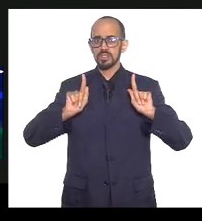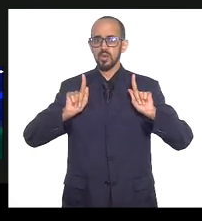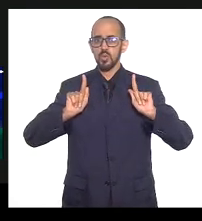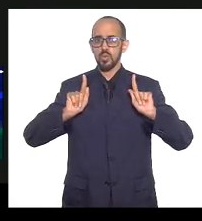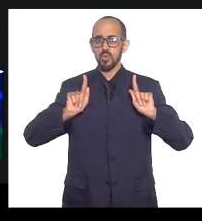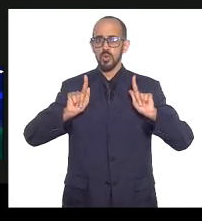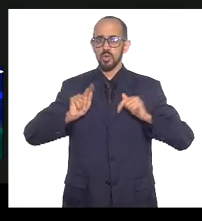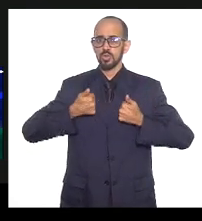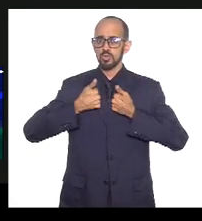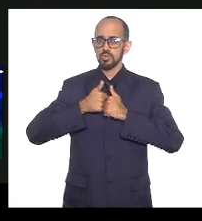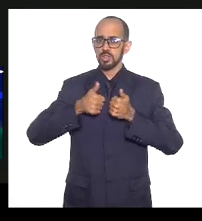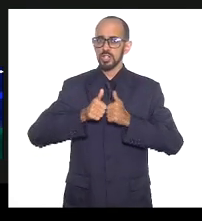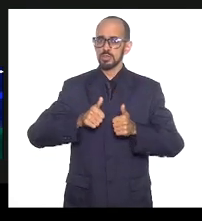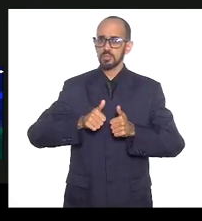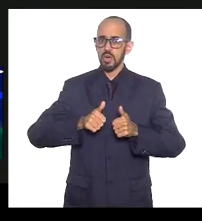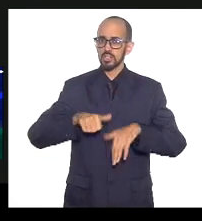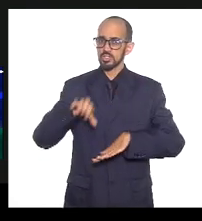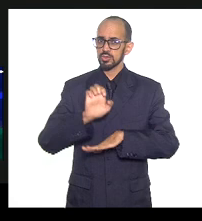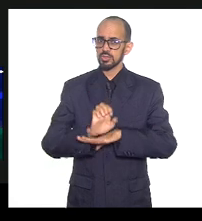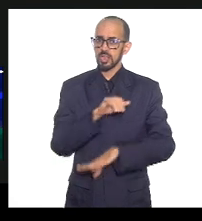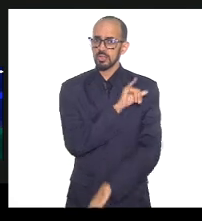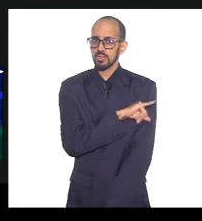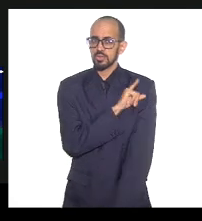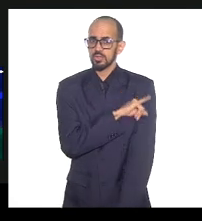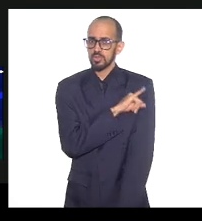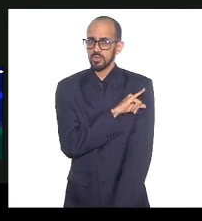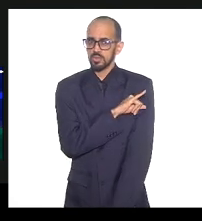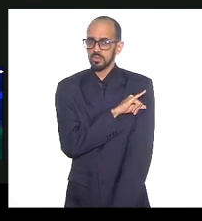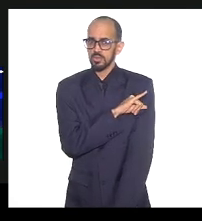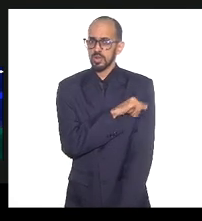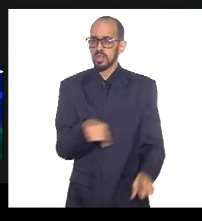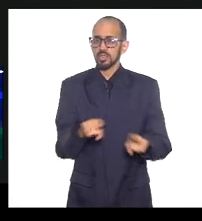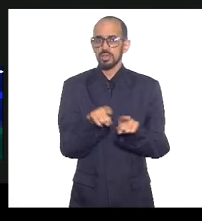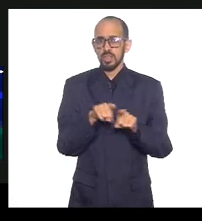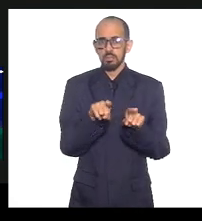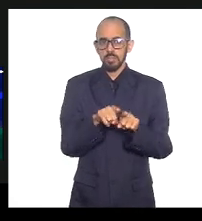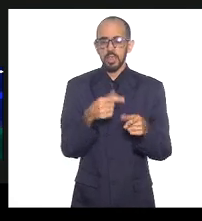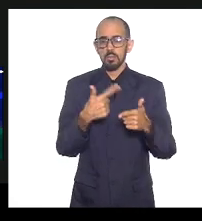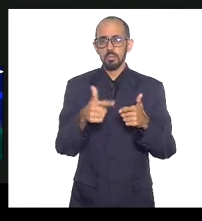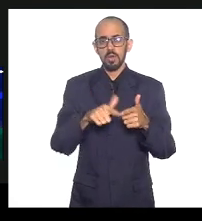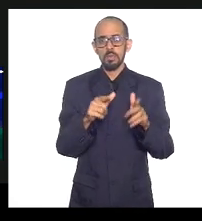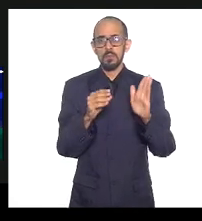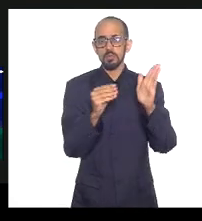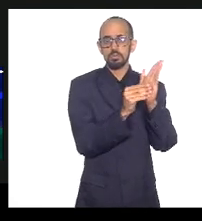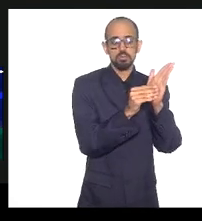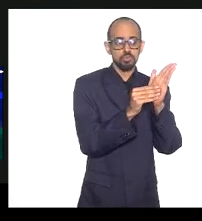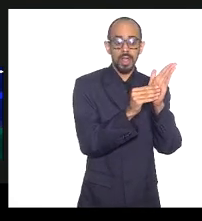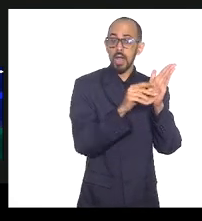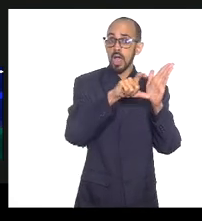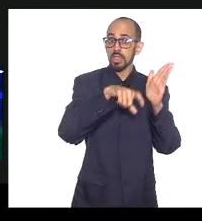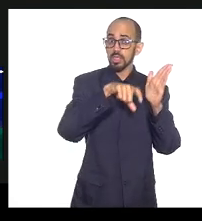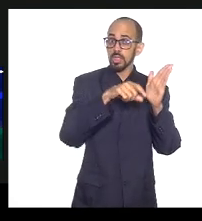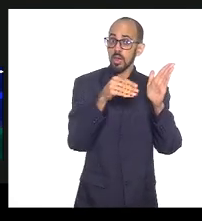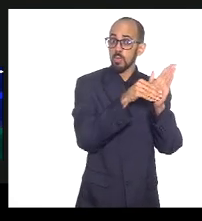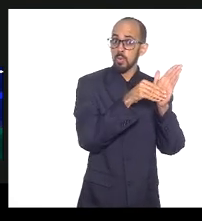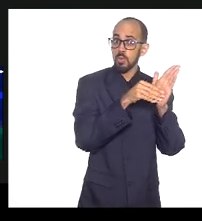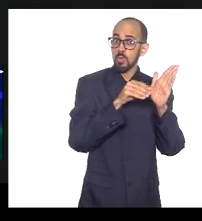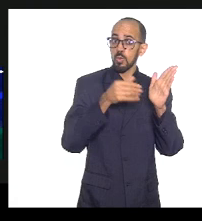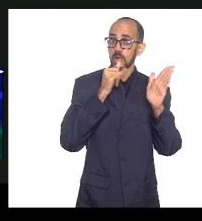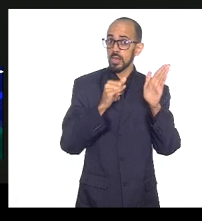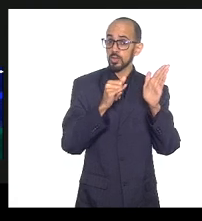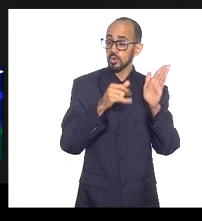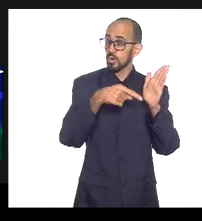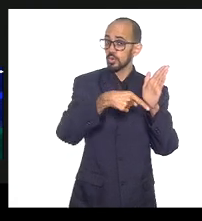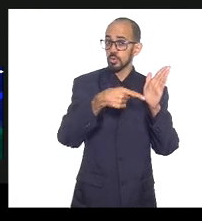interestadual do Rio de Janeiro a questão da bilhetagem eletrônica na mão exatamente daqueles que